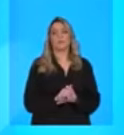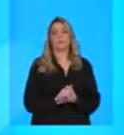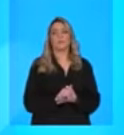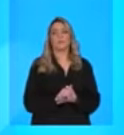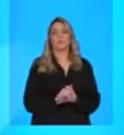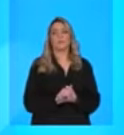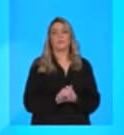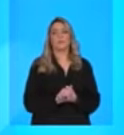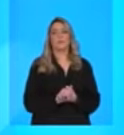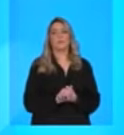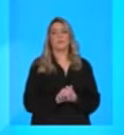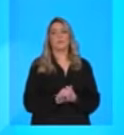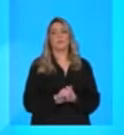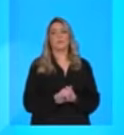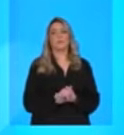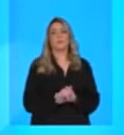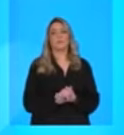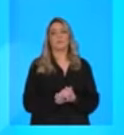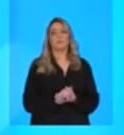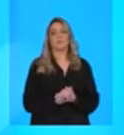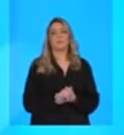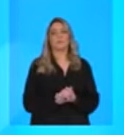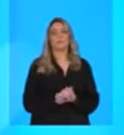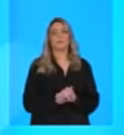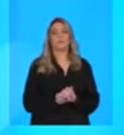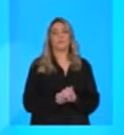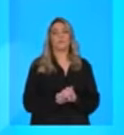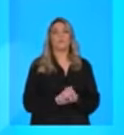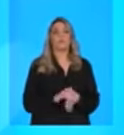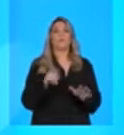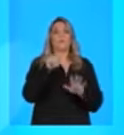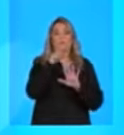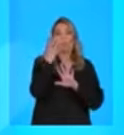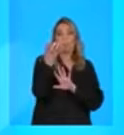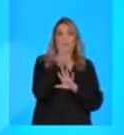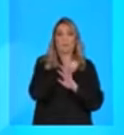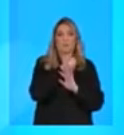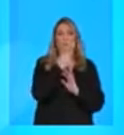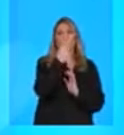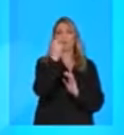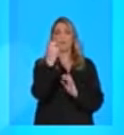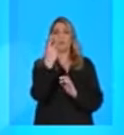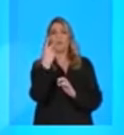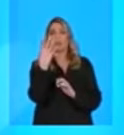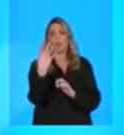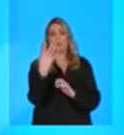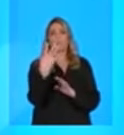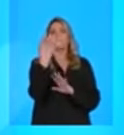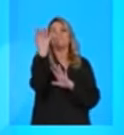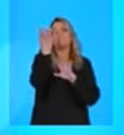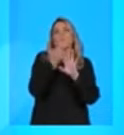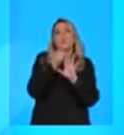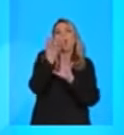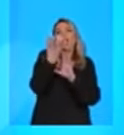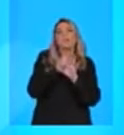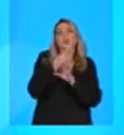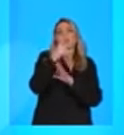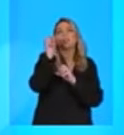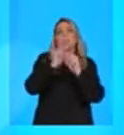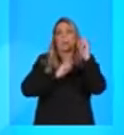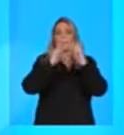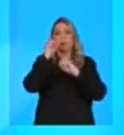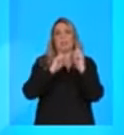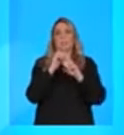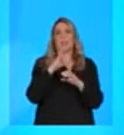Índio e você recebeu em 2014 né doações de empresas da caça pav